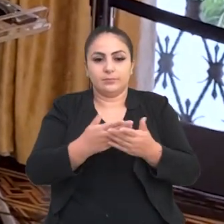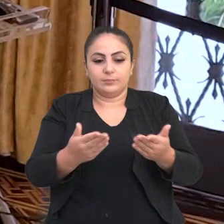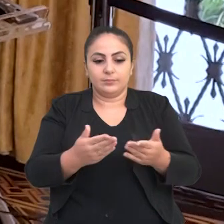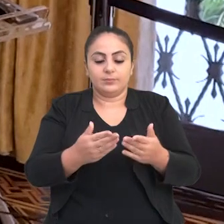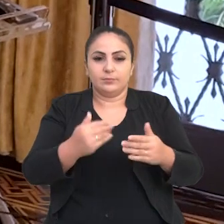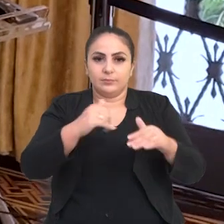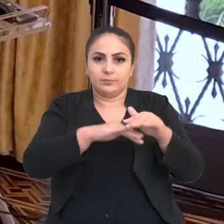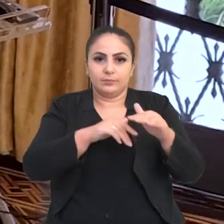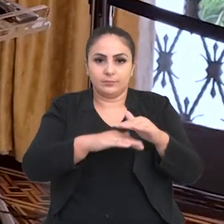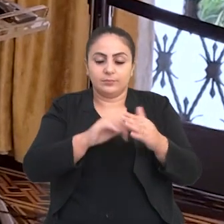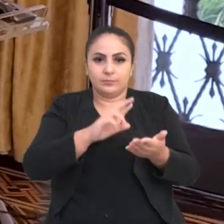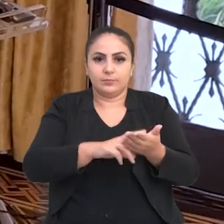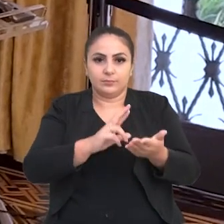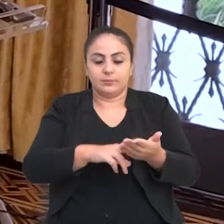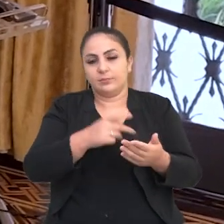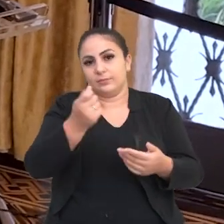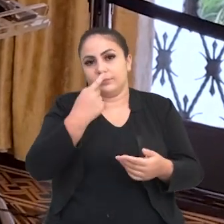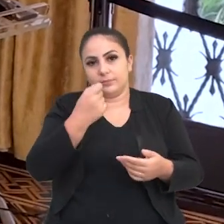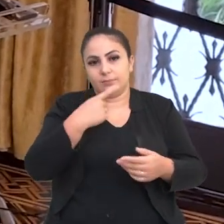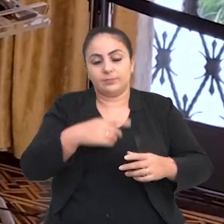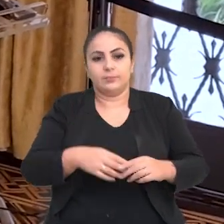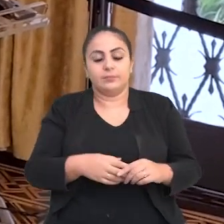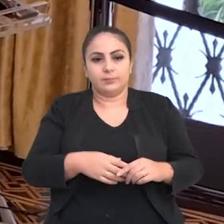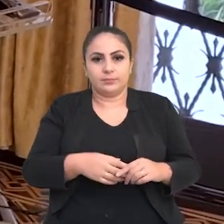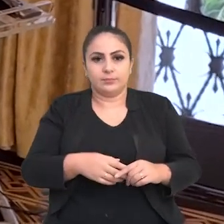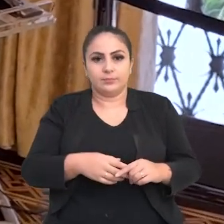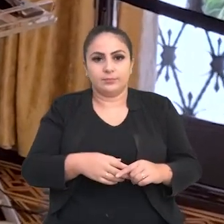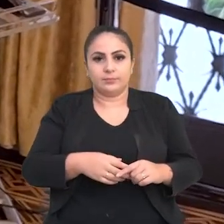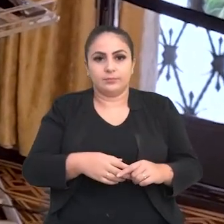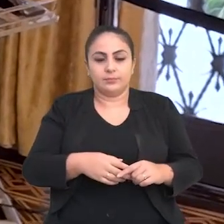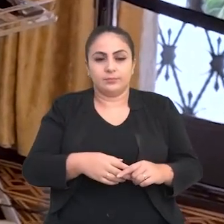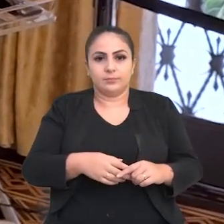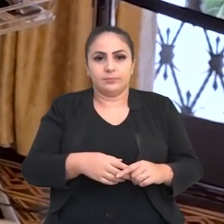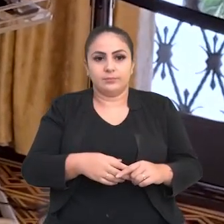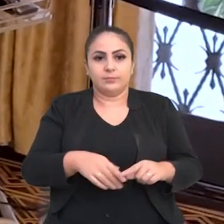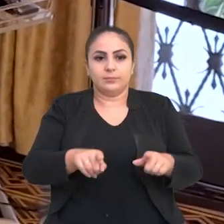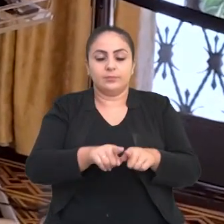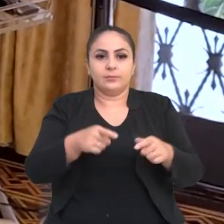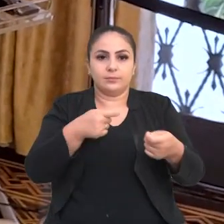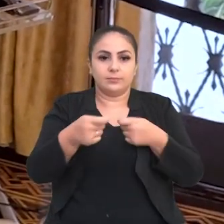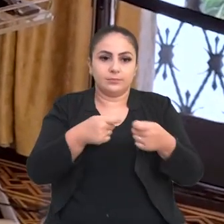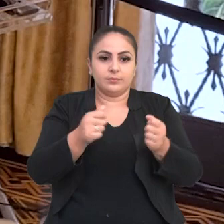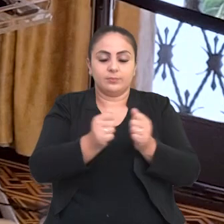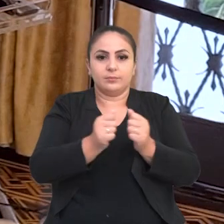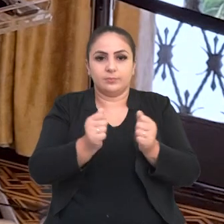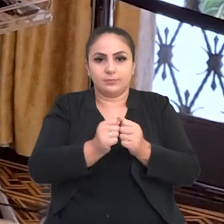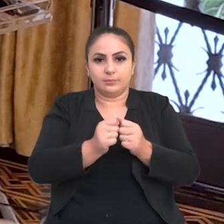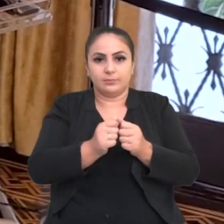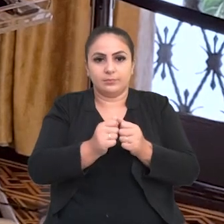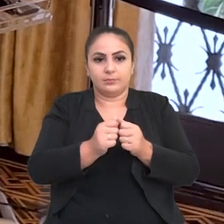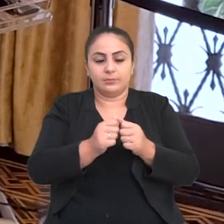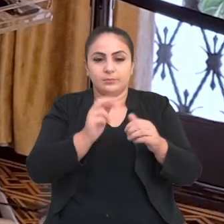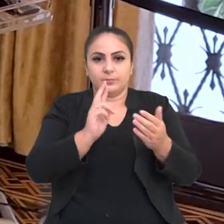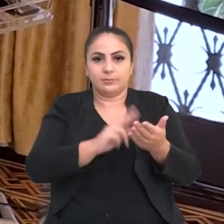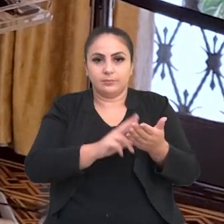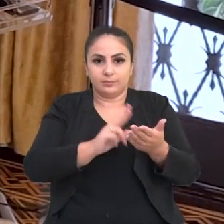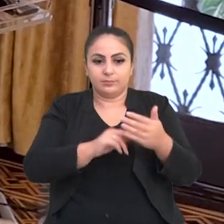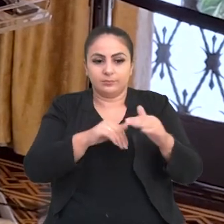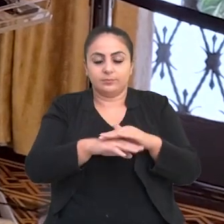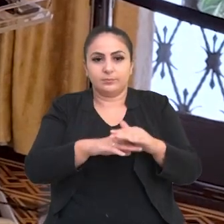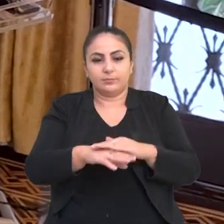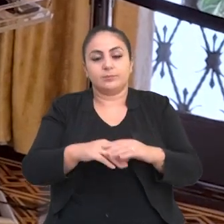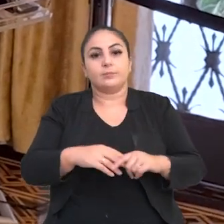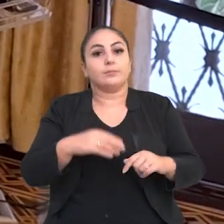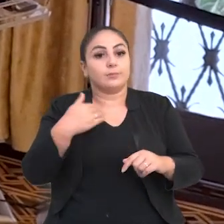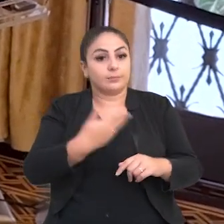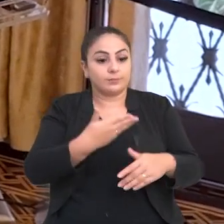desse estoque regulador de medicamentos e o controle conjunto desse estoque